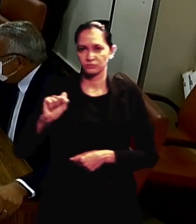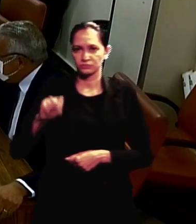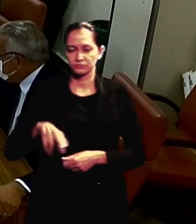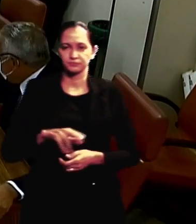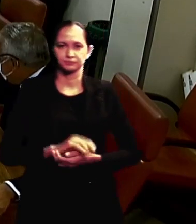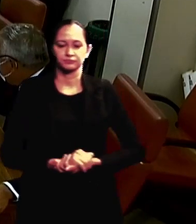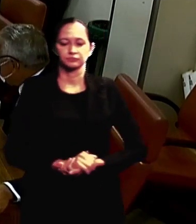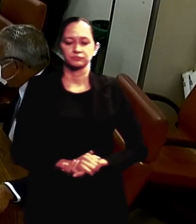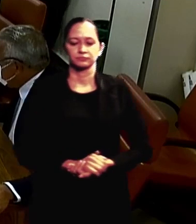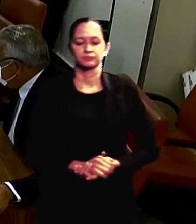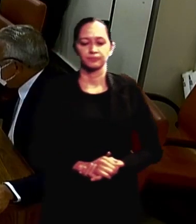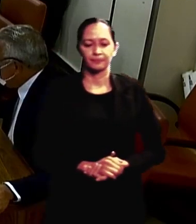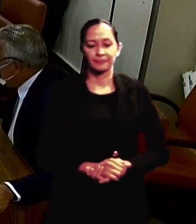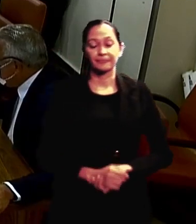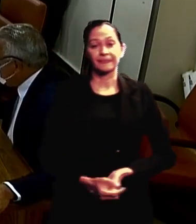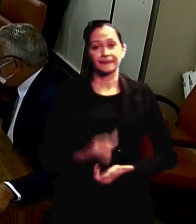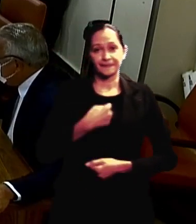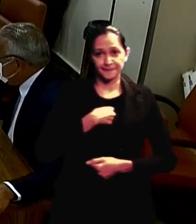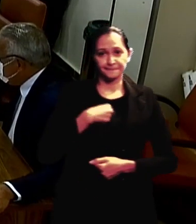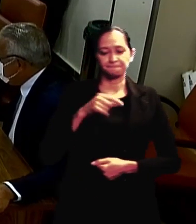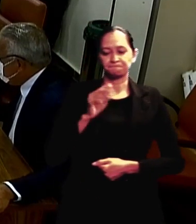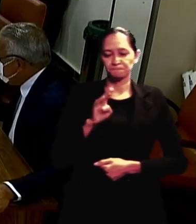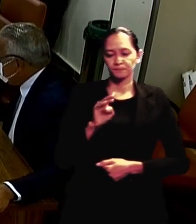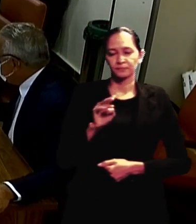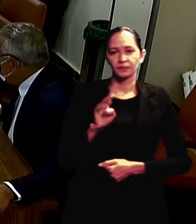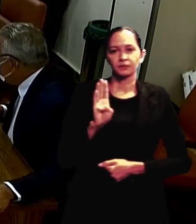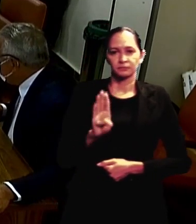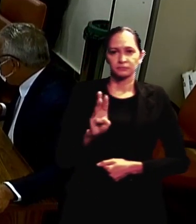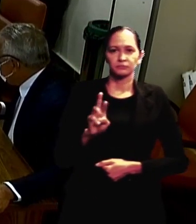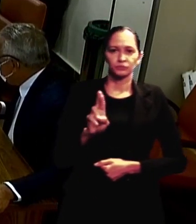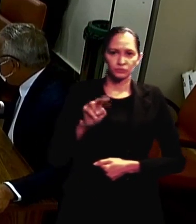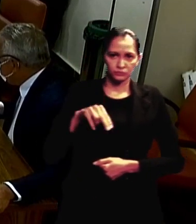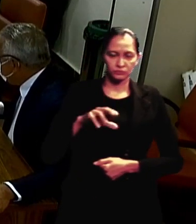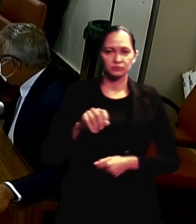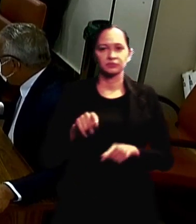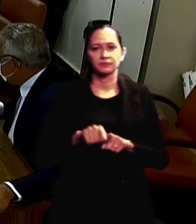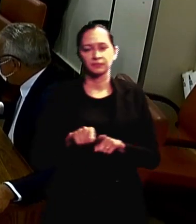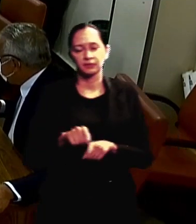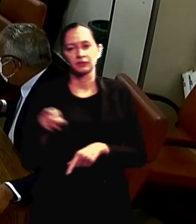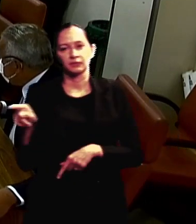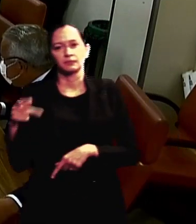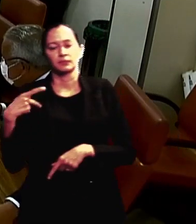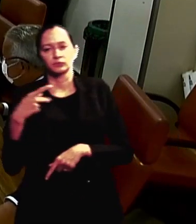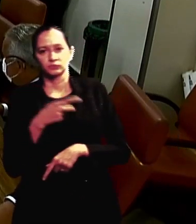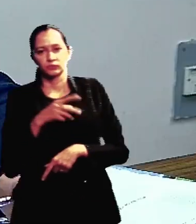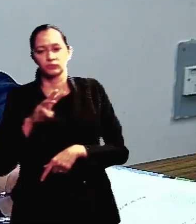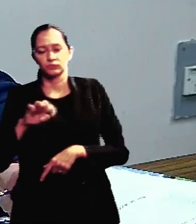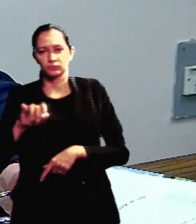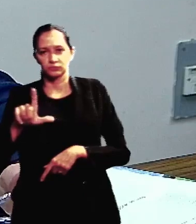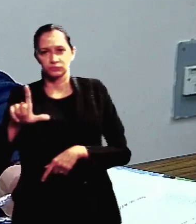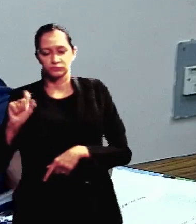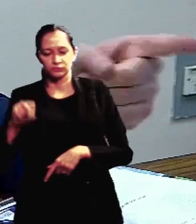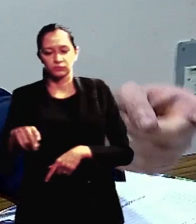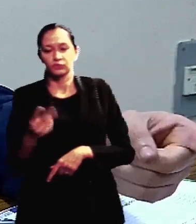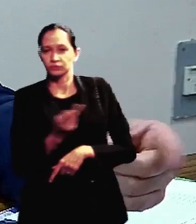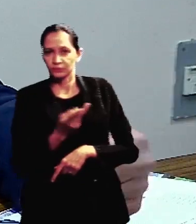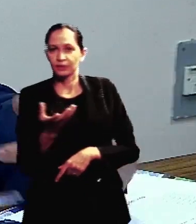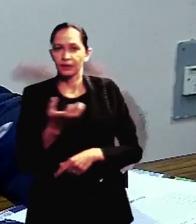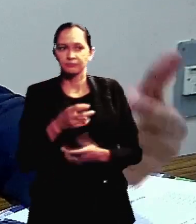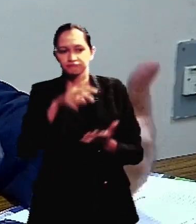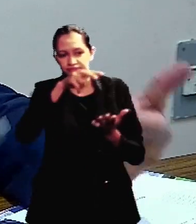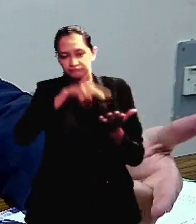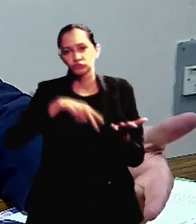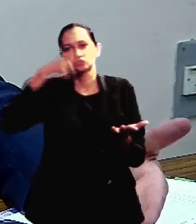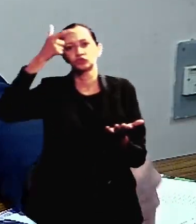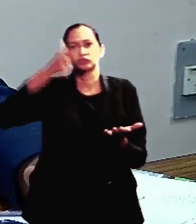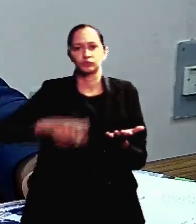Presidente, tanto eu quanto o vereador pastor Wilson gostaríamos de renovar o pedido de vistas.